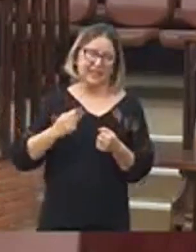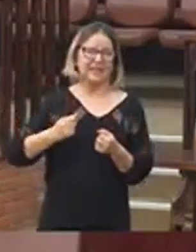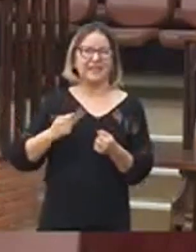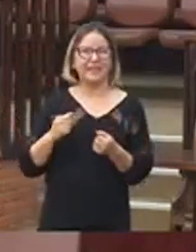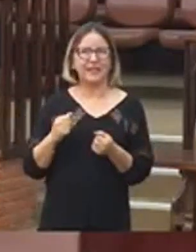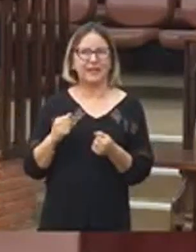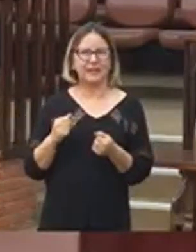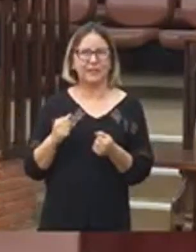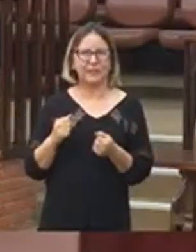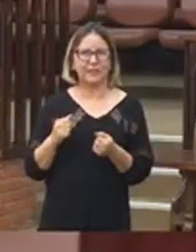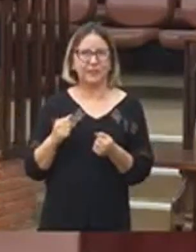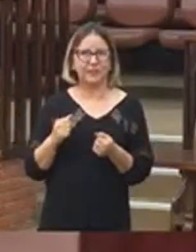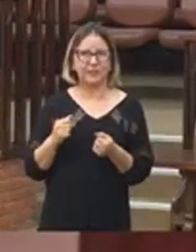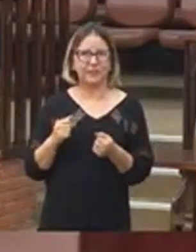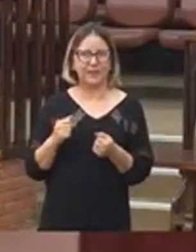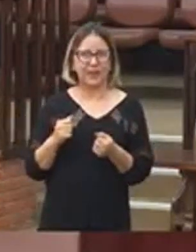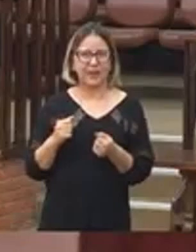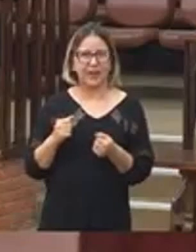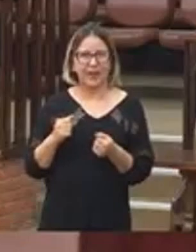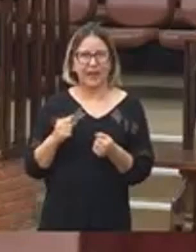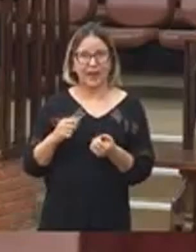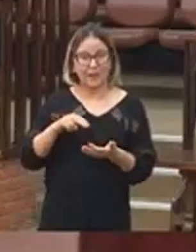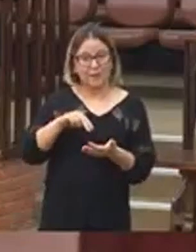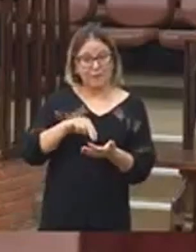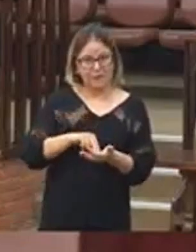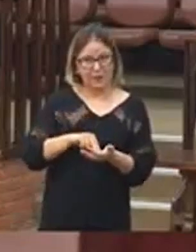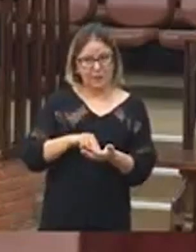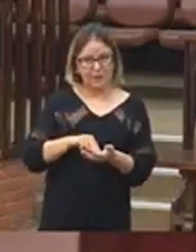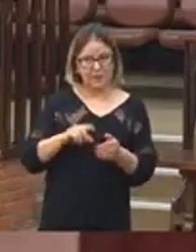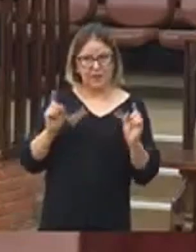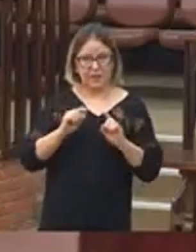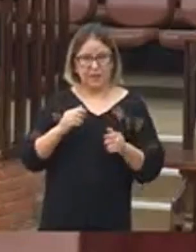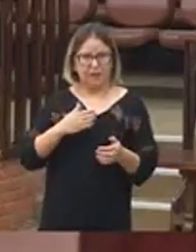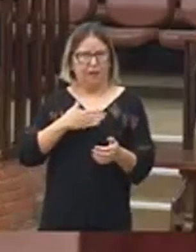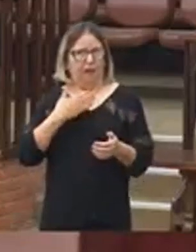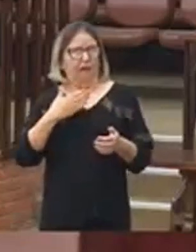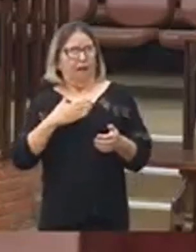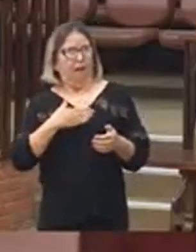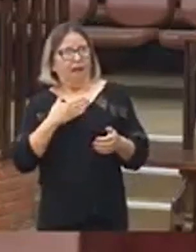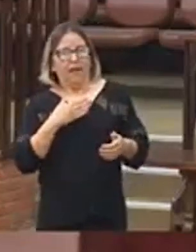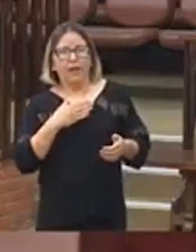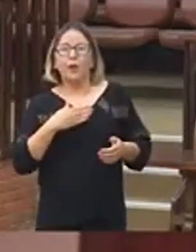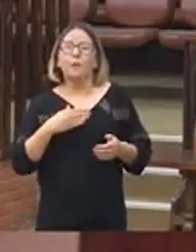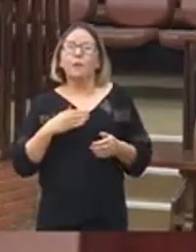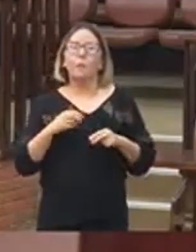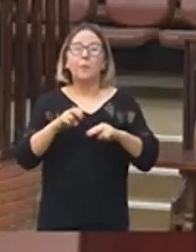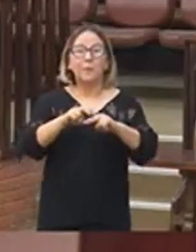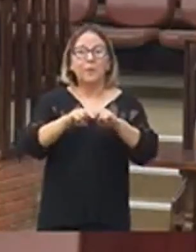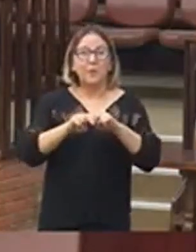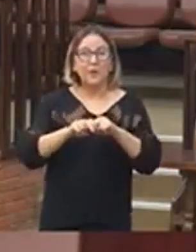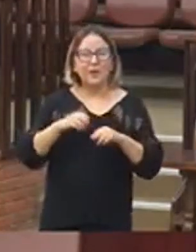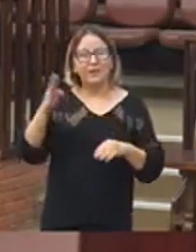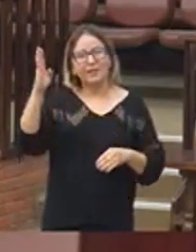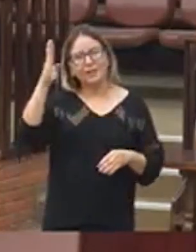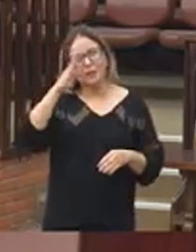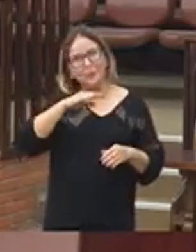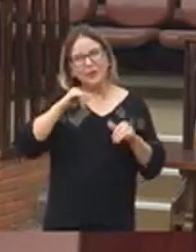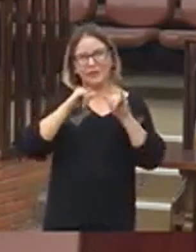não se impressionar, não se atemorizar das más